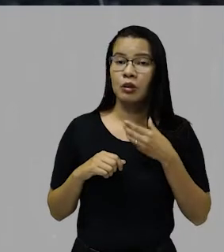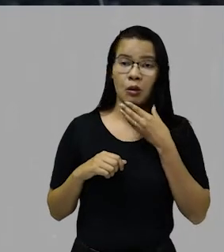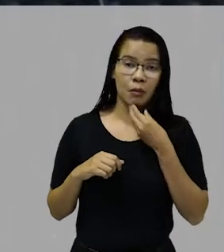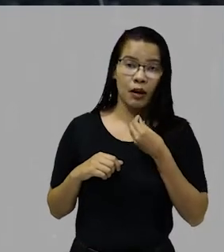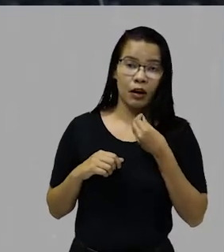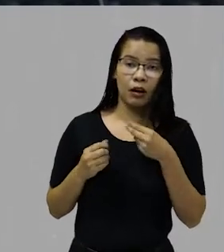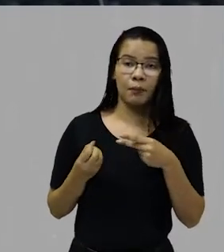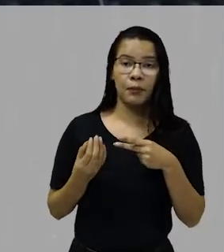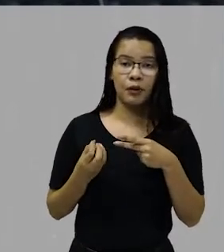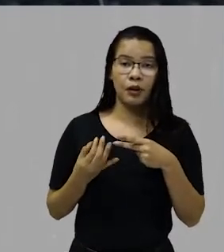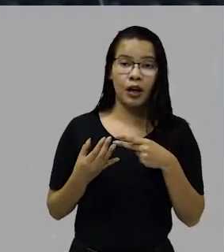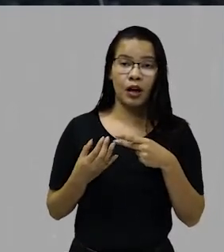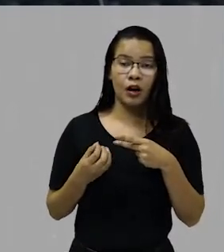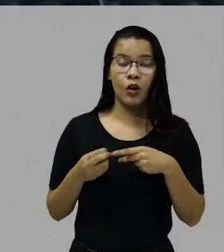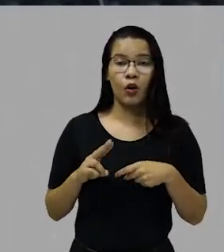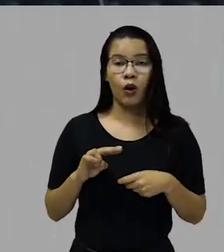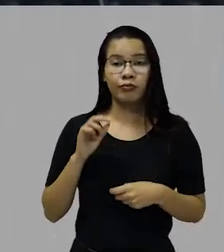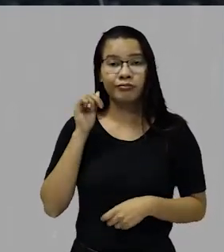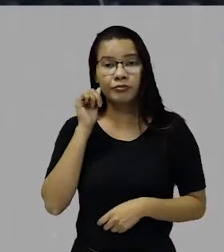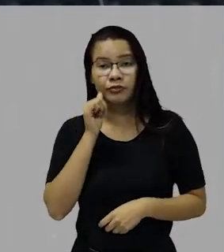masculino plural